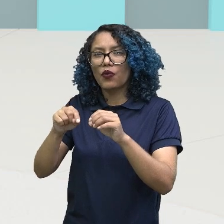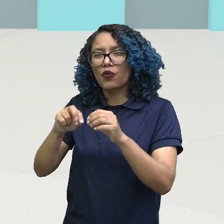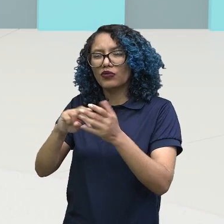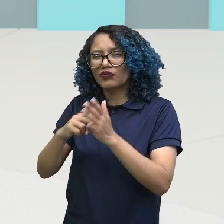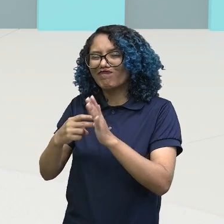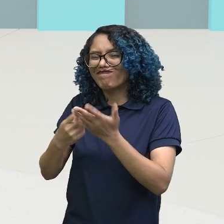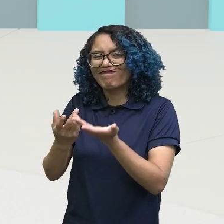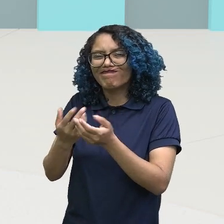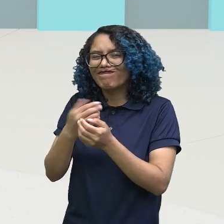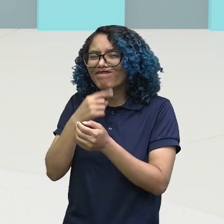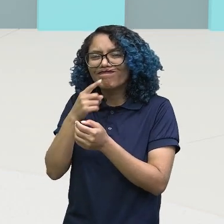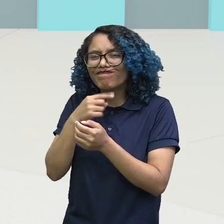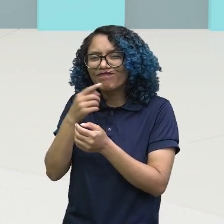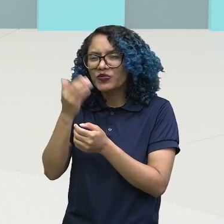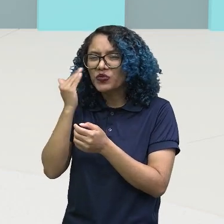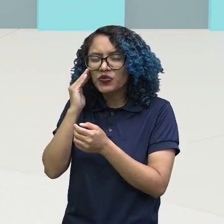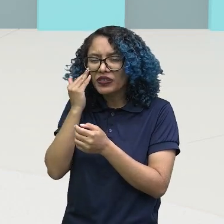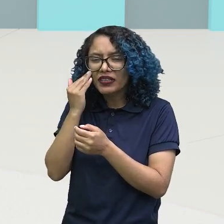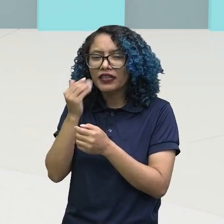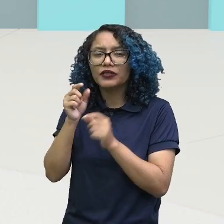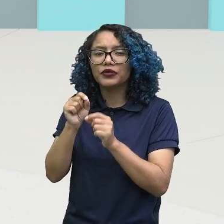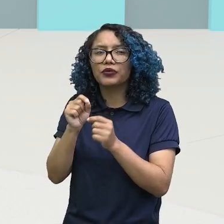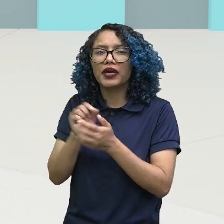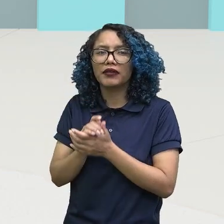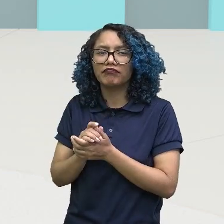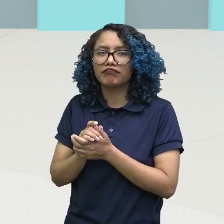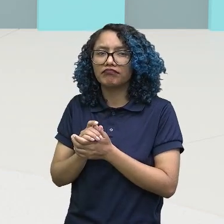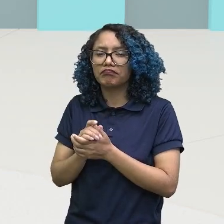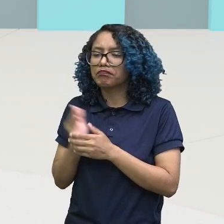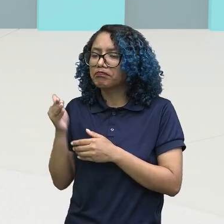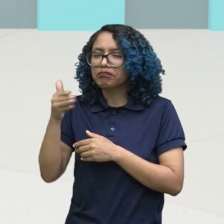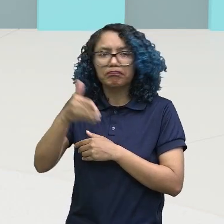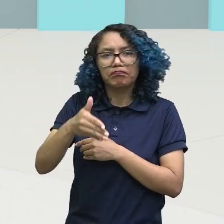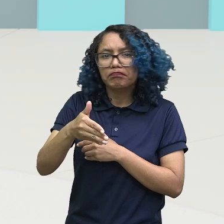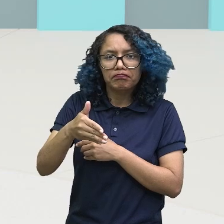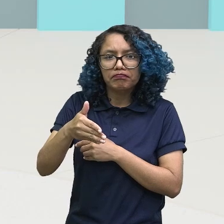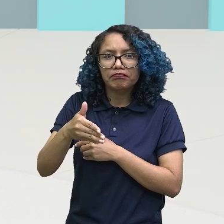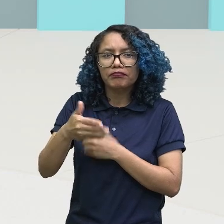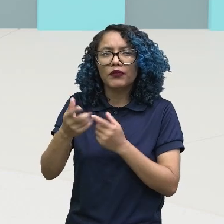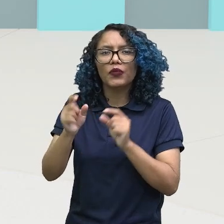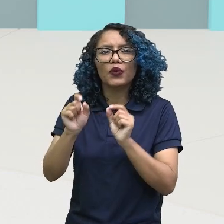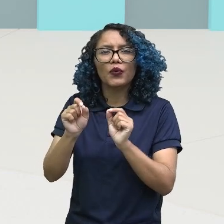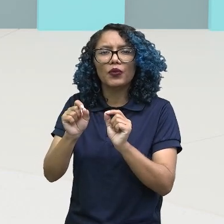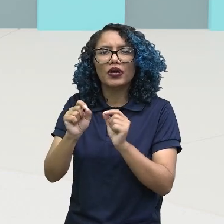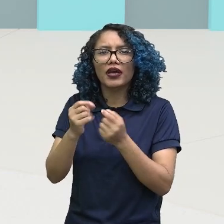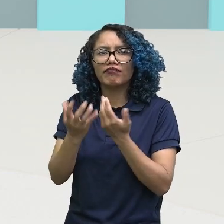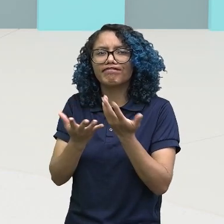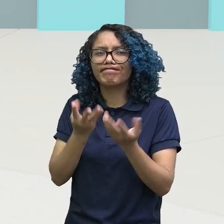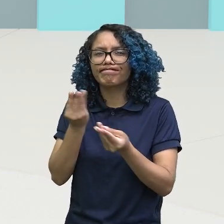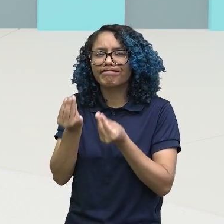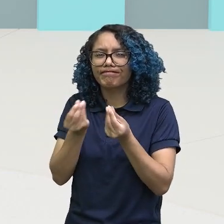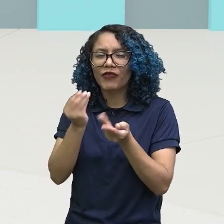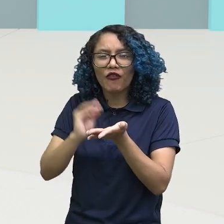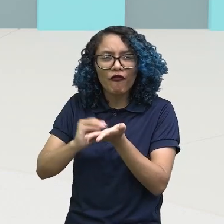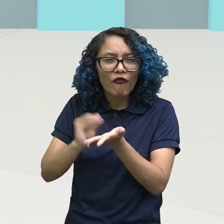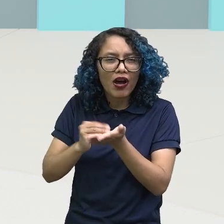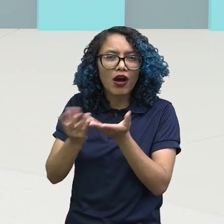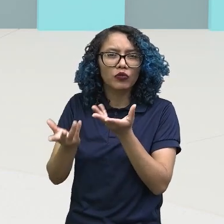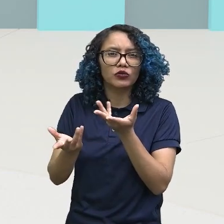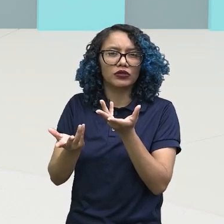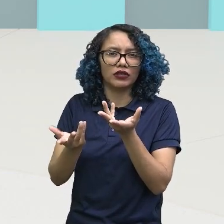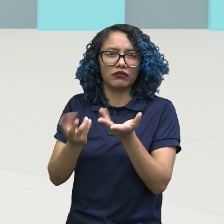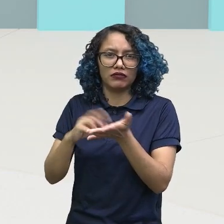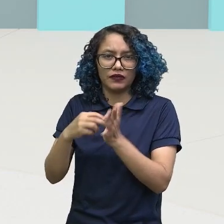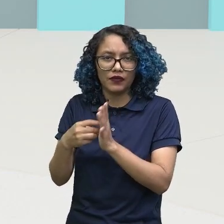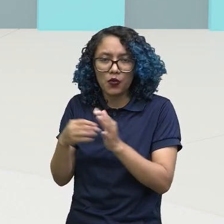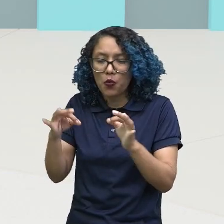assim, não compareceu. Então, você percebe que essa oração não tem sentido, né? Não